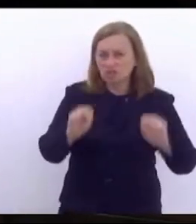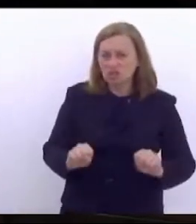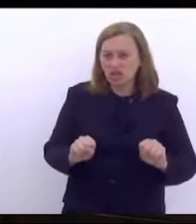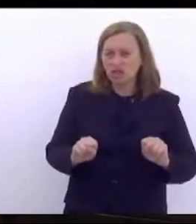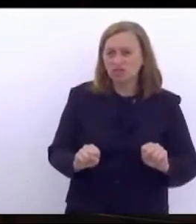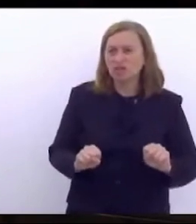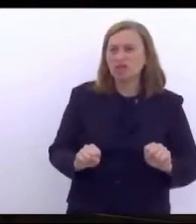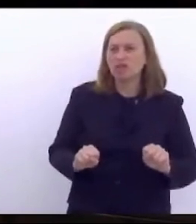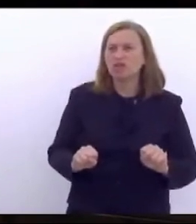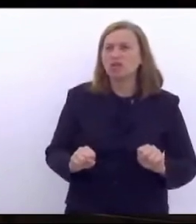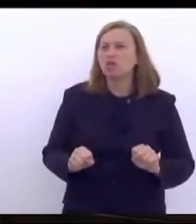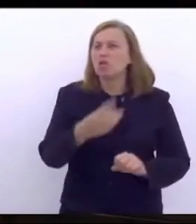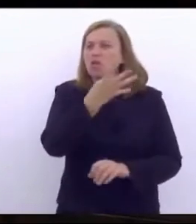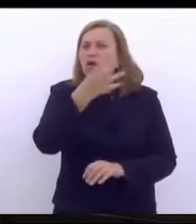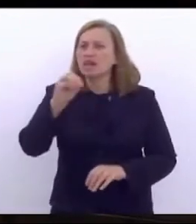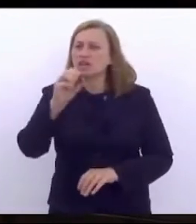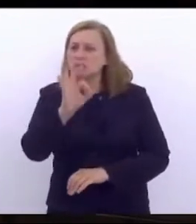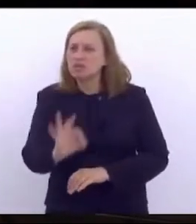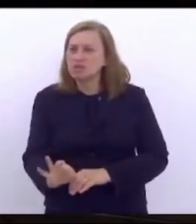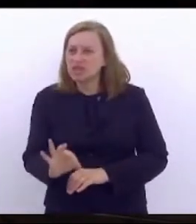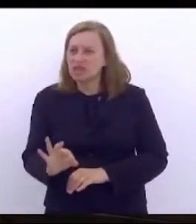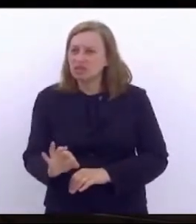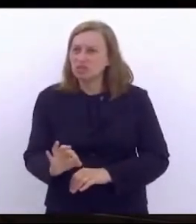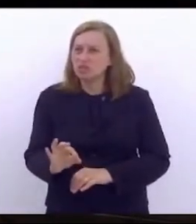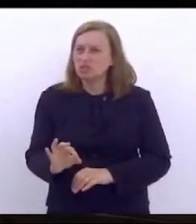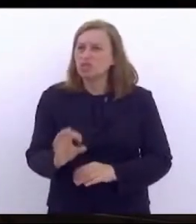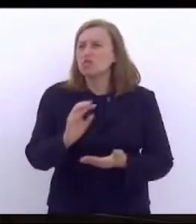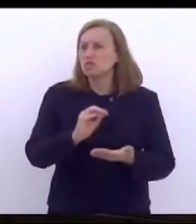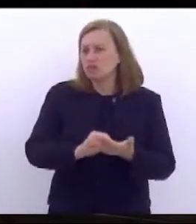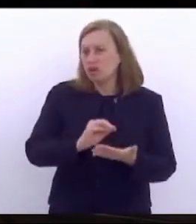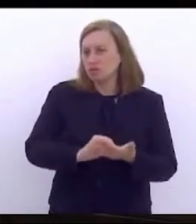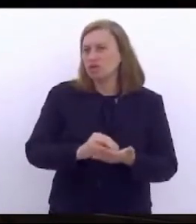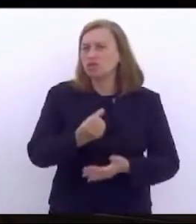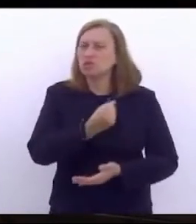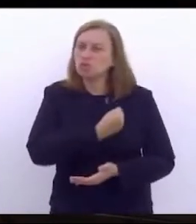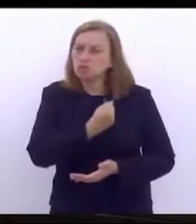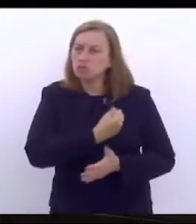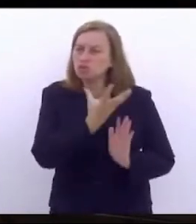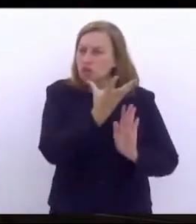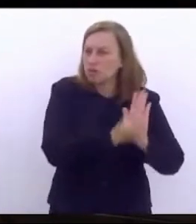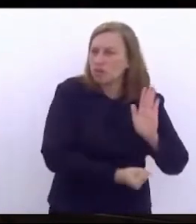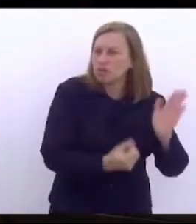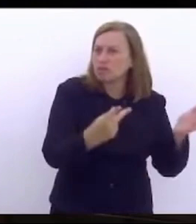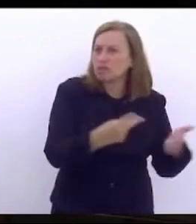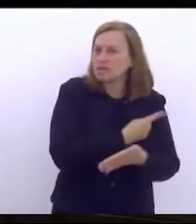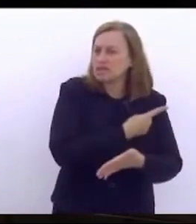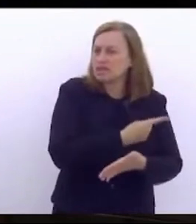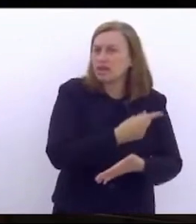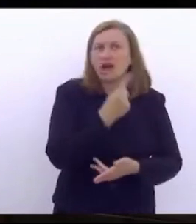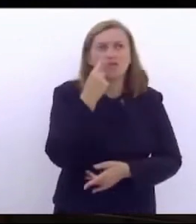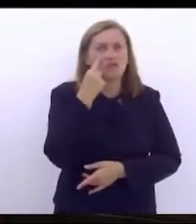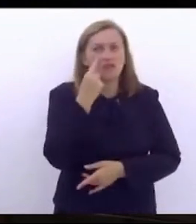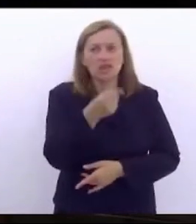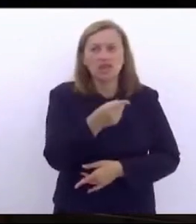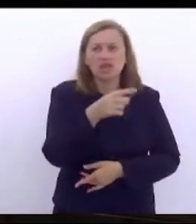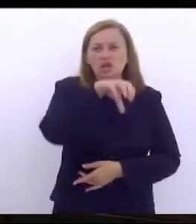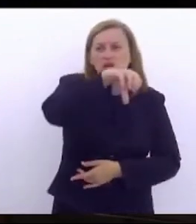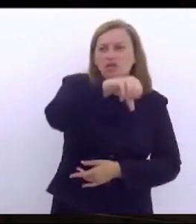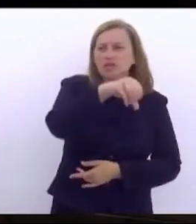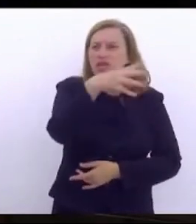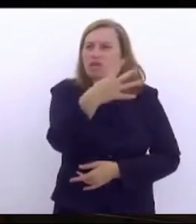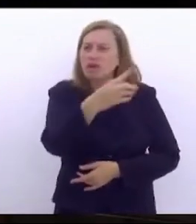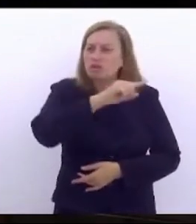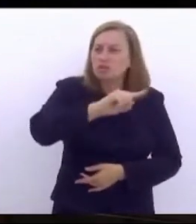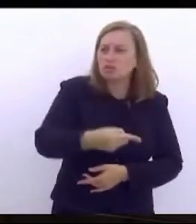com 40% completos. Você imagina, vem os números de aborto, aconteceu lá, vou pegar um ano aqui, 94